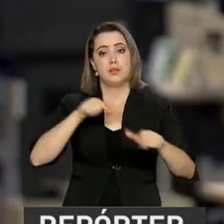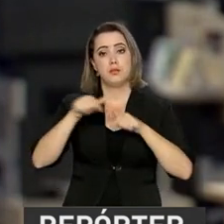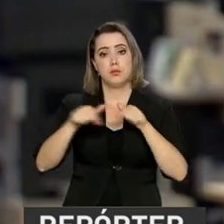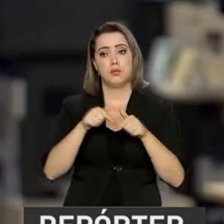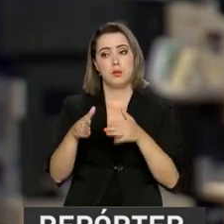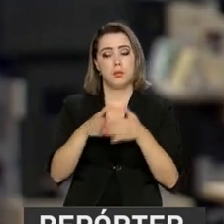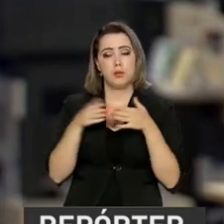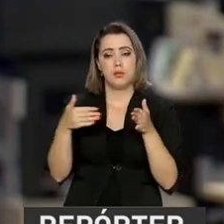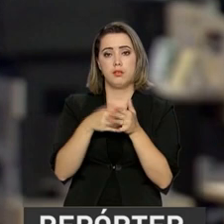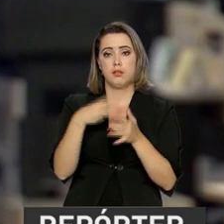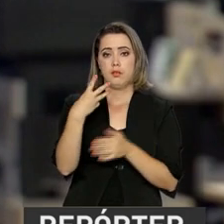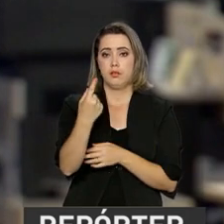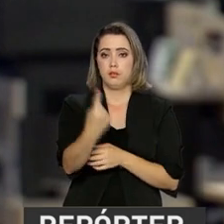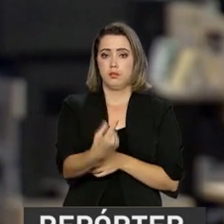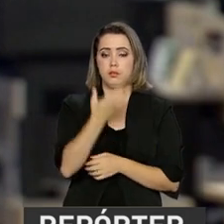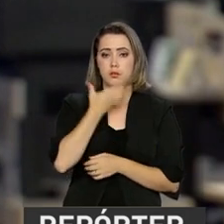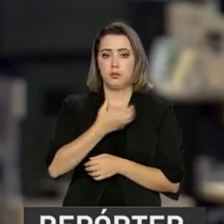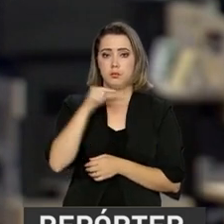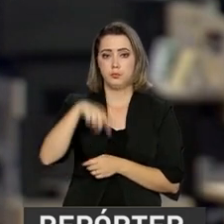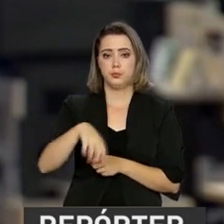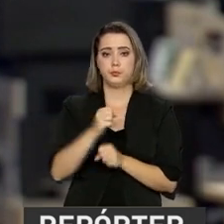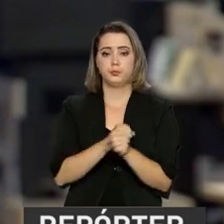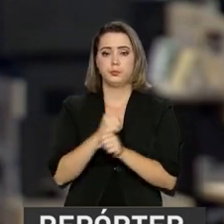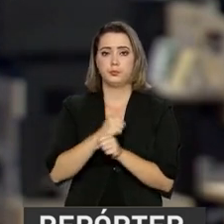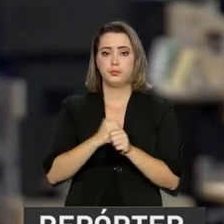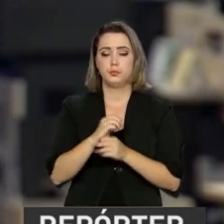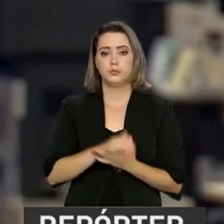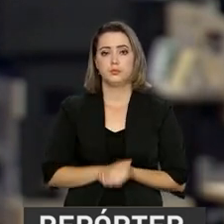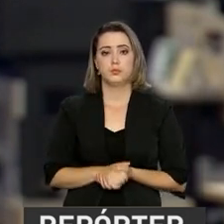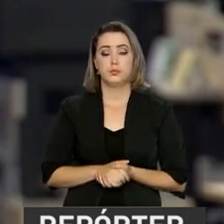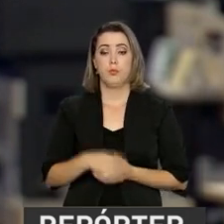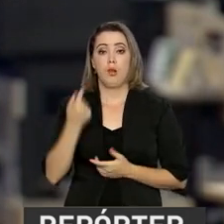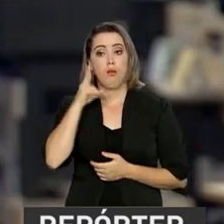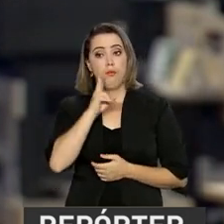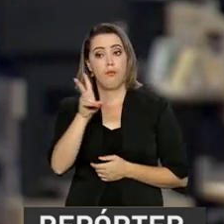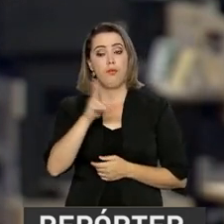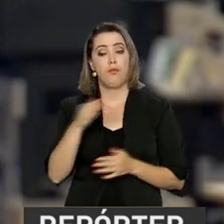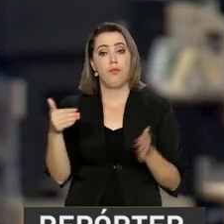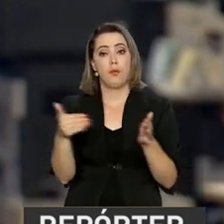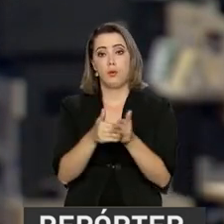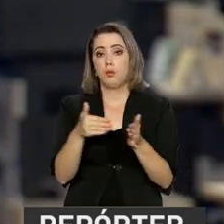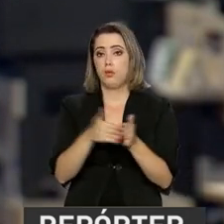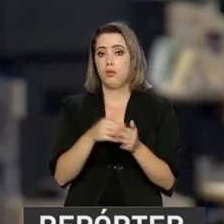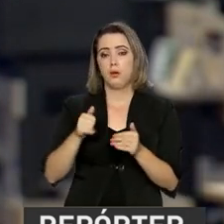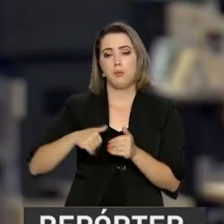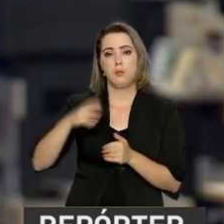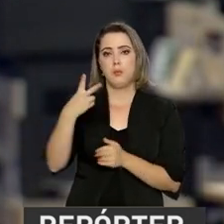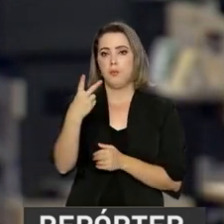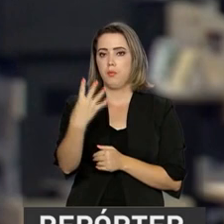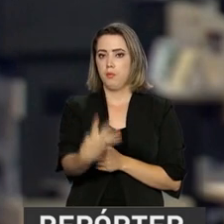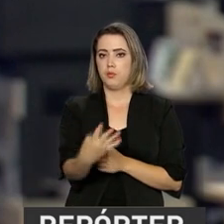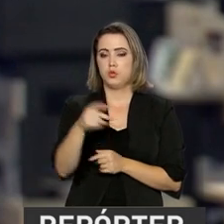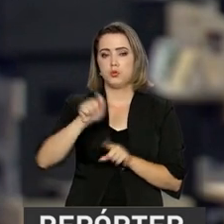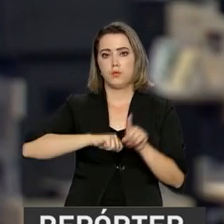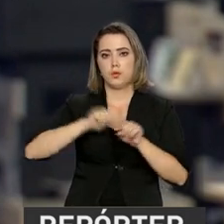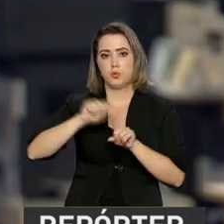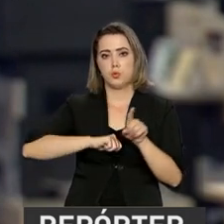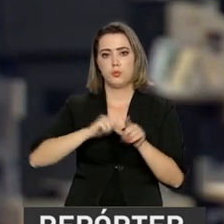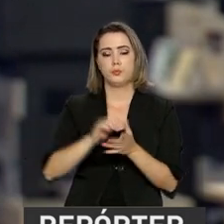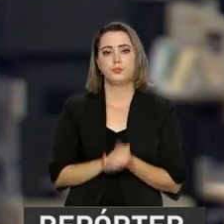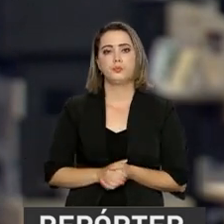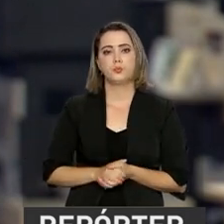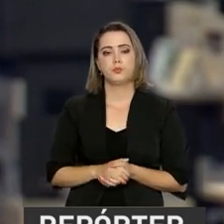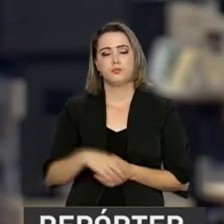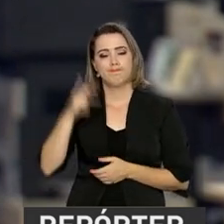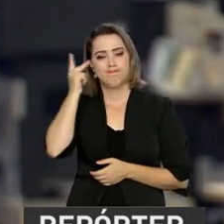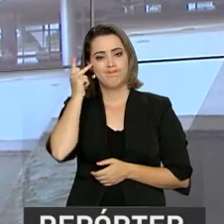até 31 de dezembro deste ano 2017 observado o prazo máximo de permanência de 24 meses de